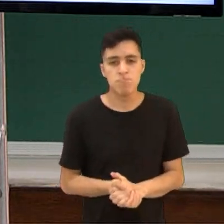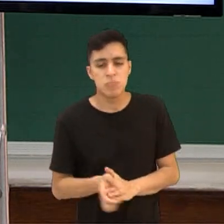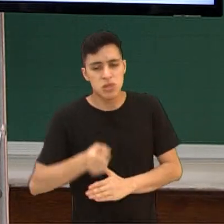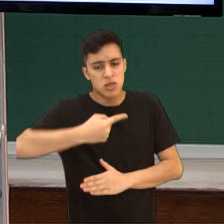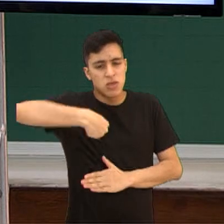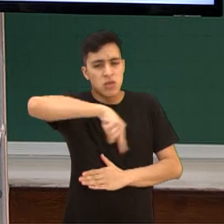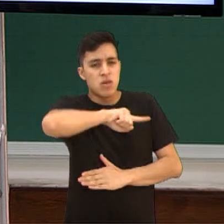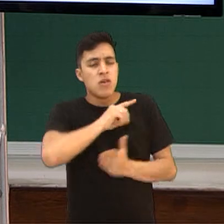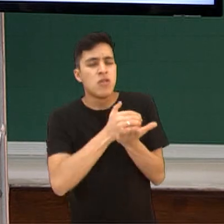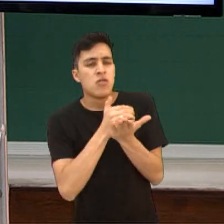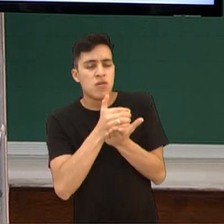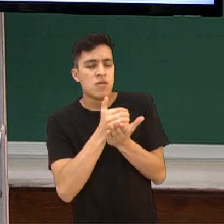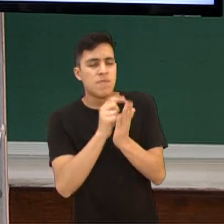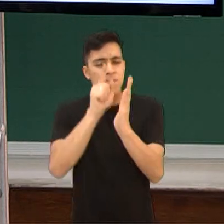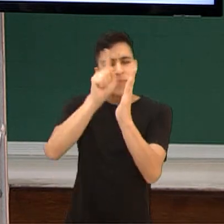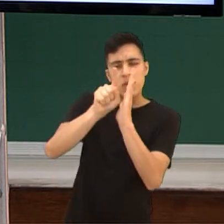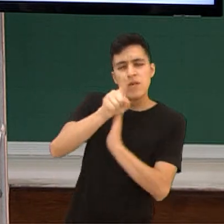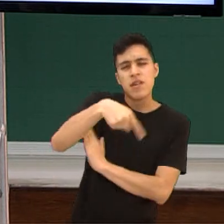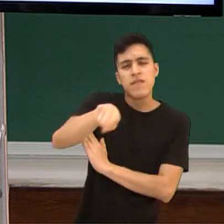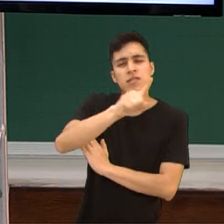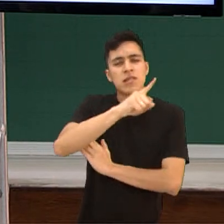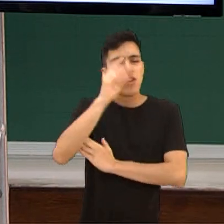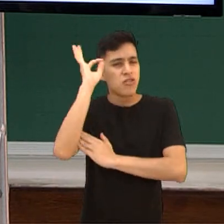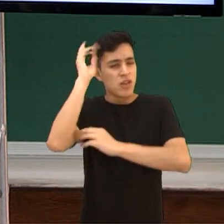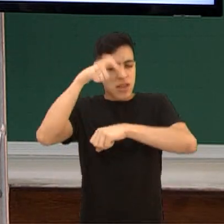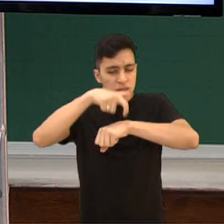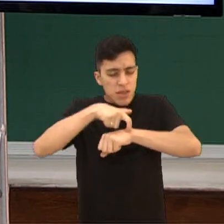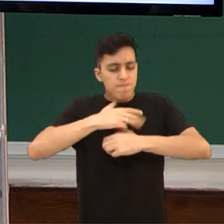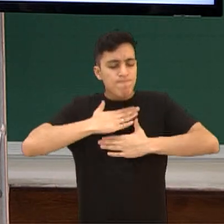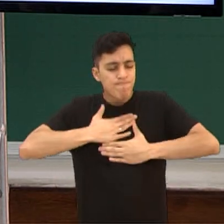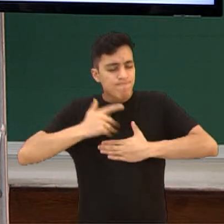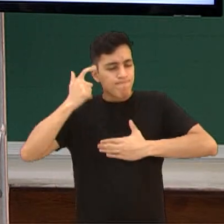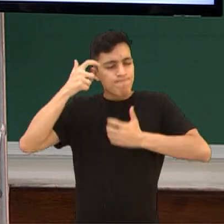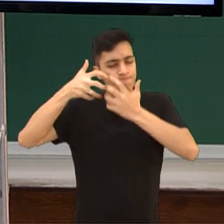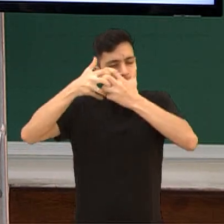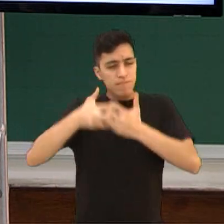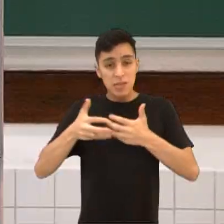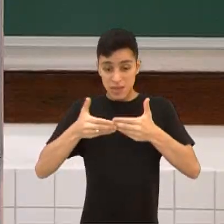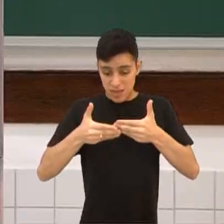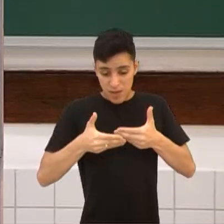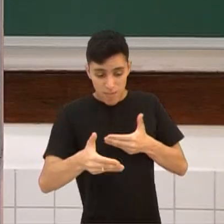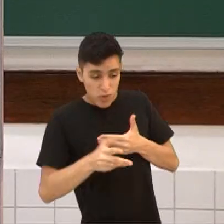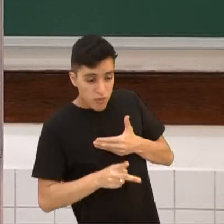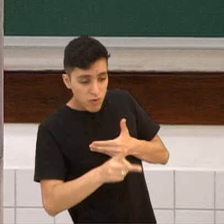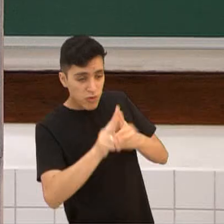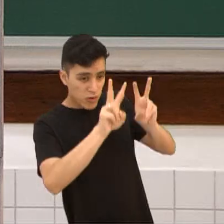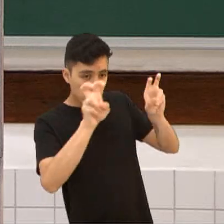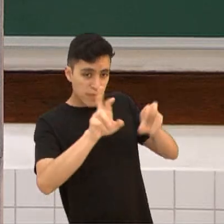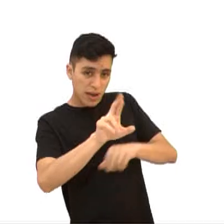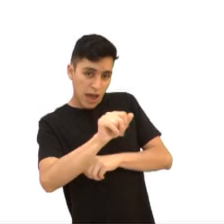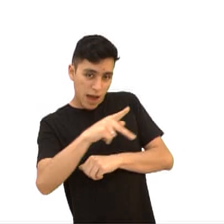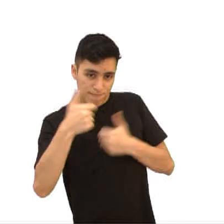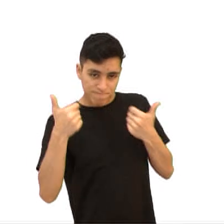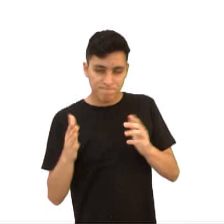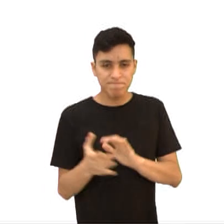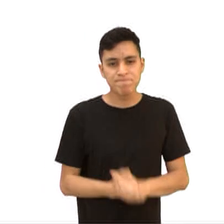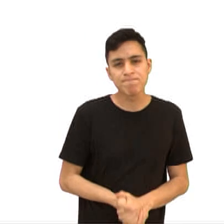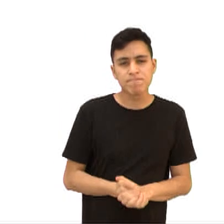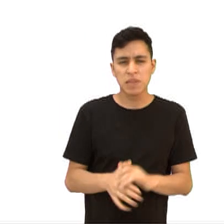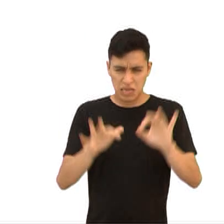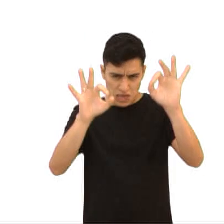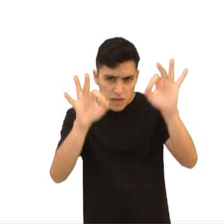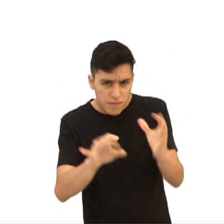gente vai começar fazendo um quiz para você ter um tempinho, respirar um pouquinho, né, para a gente falar um pouquinho mais de rap. É correto afirmar que